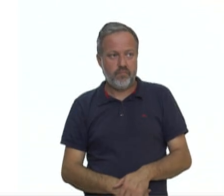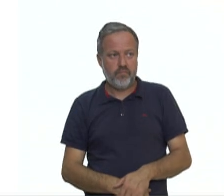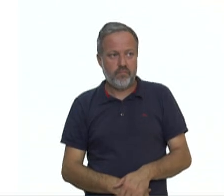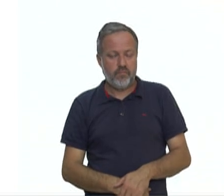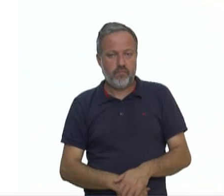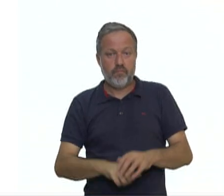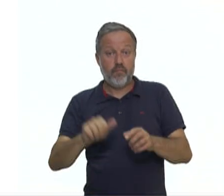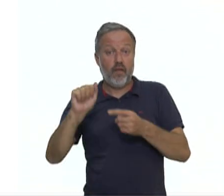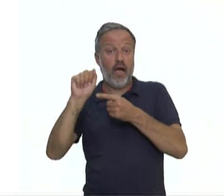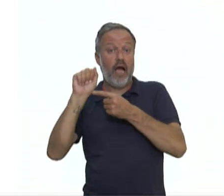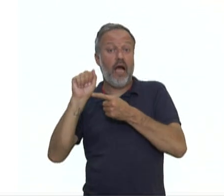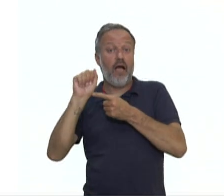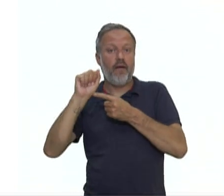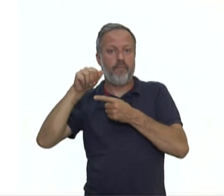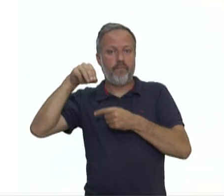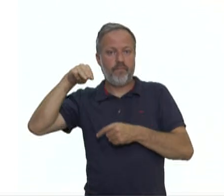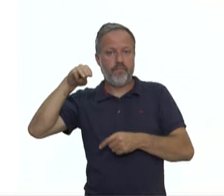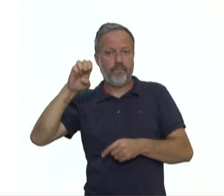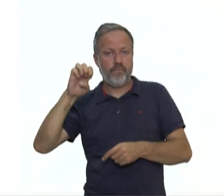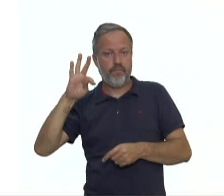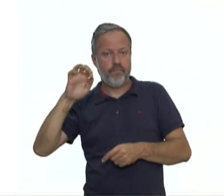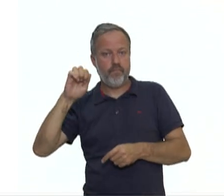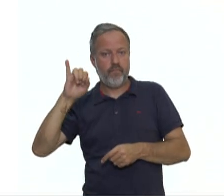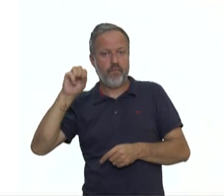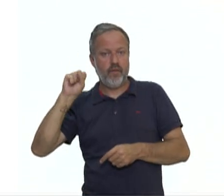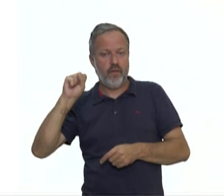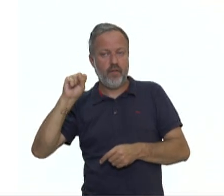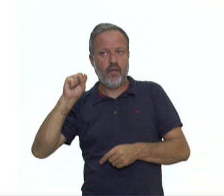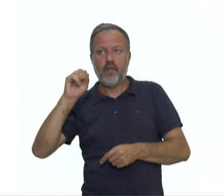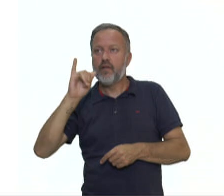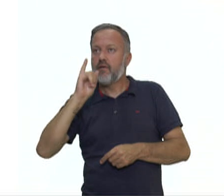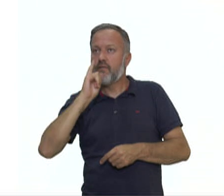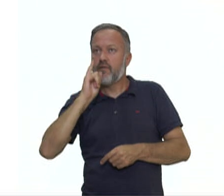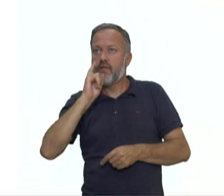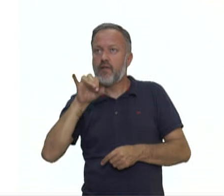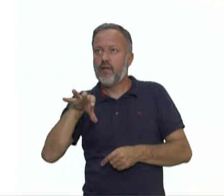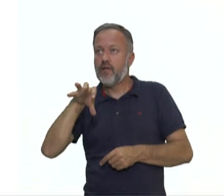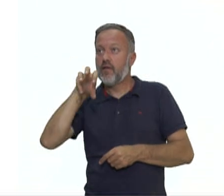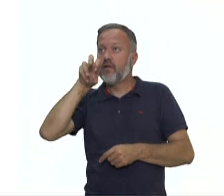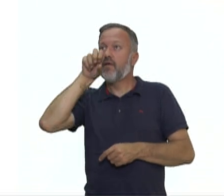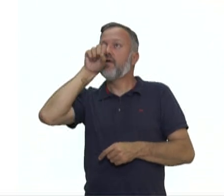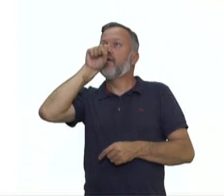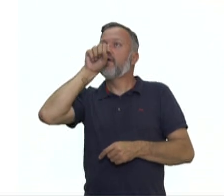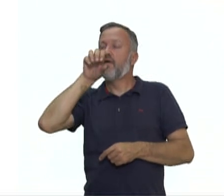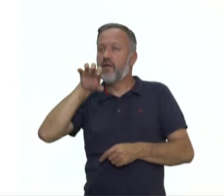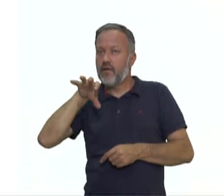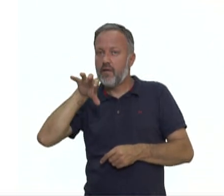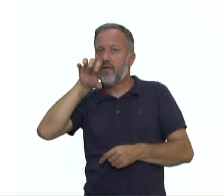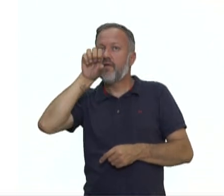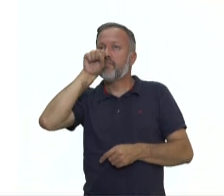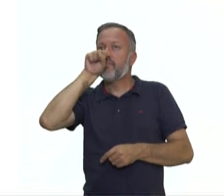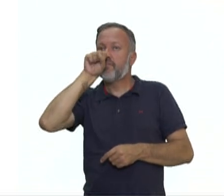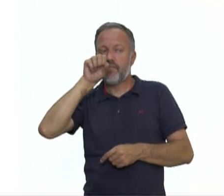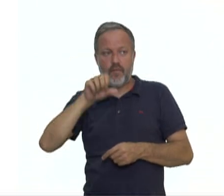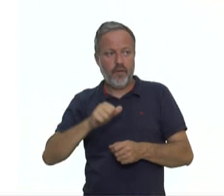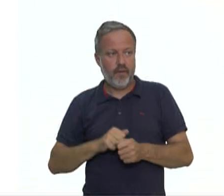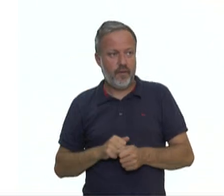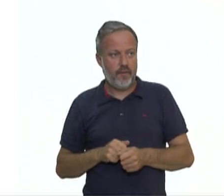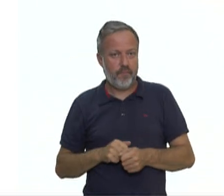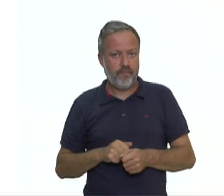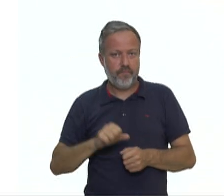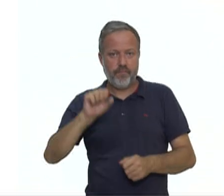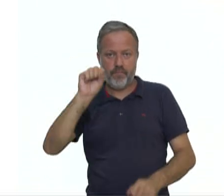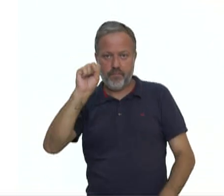Há metais, o oxigênio, inclusive ele é gasoso, né? Então como é que eu vou fazer um fio de algo que é gasoso?